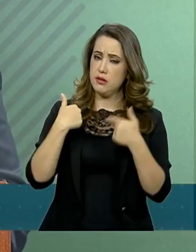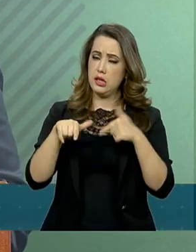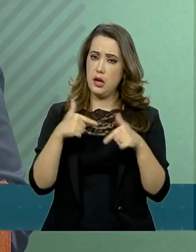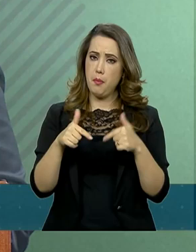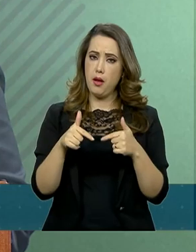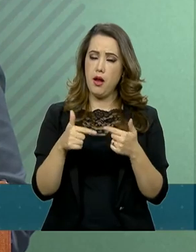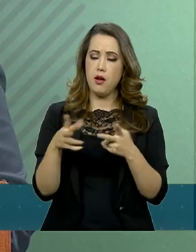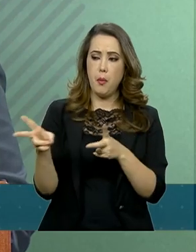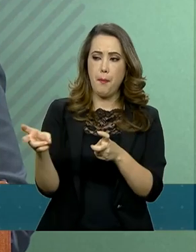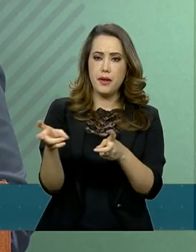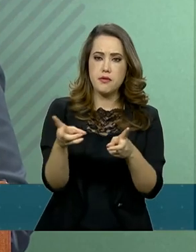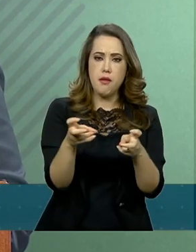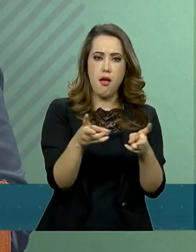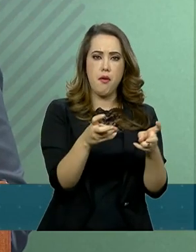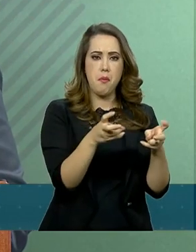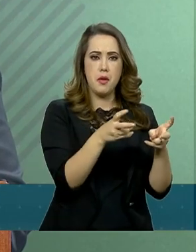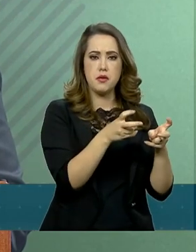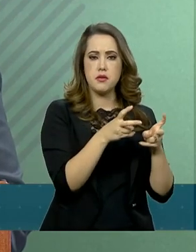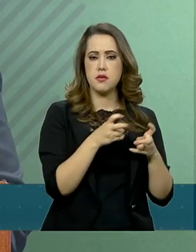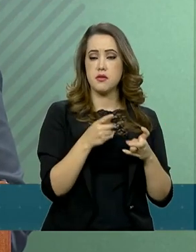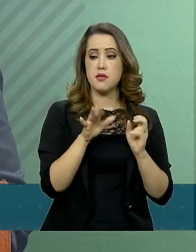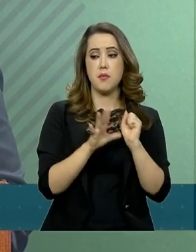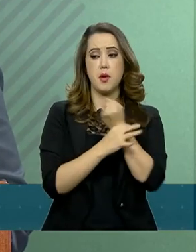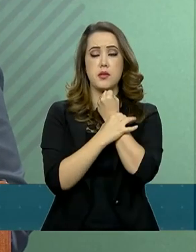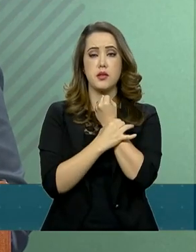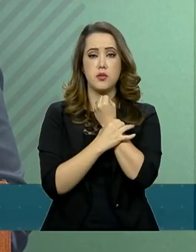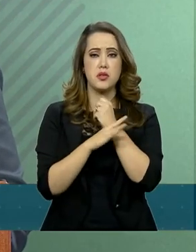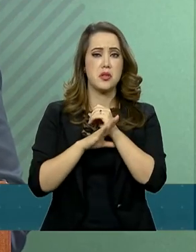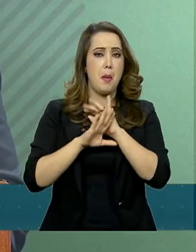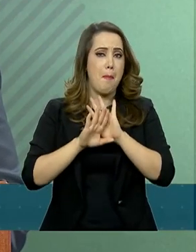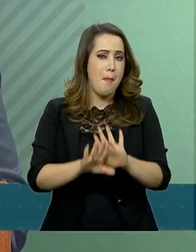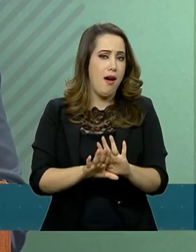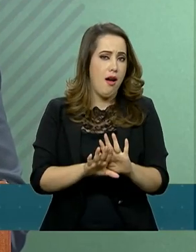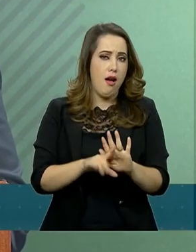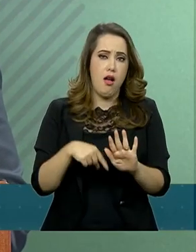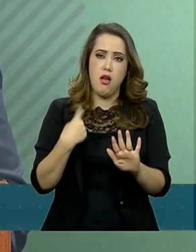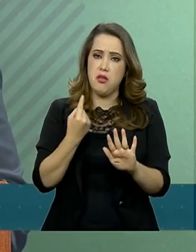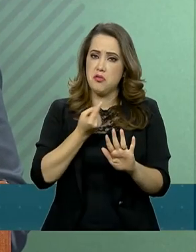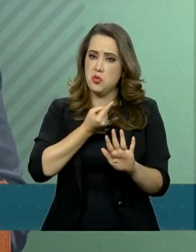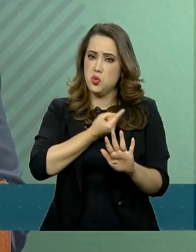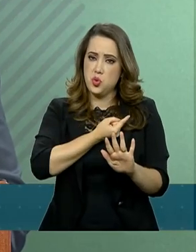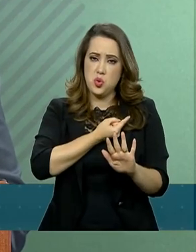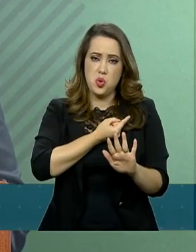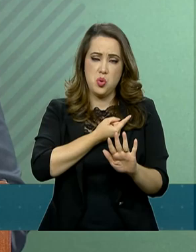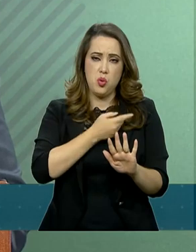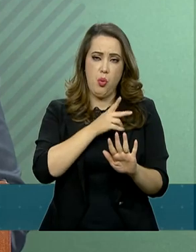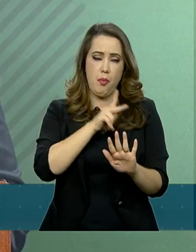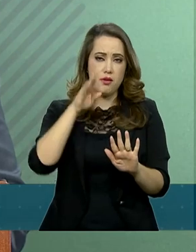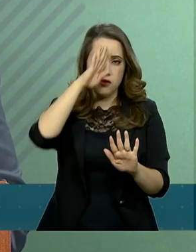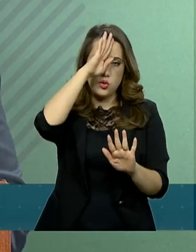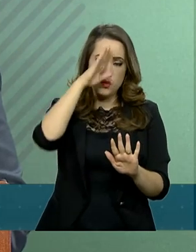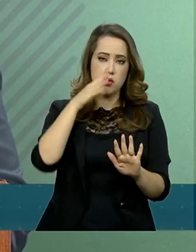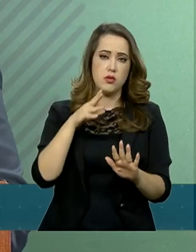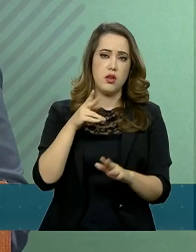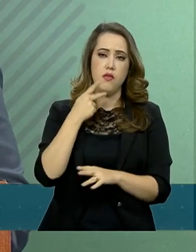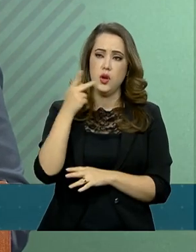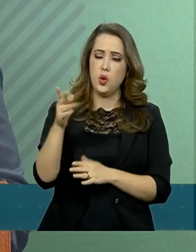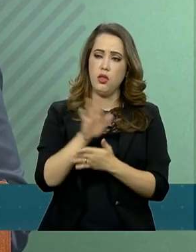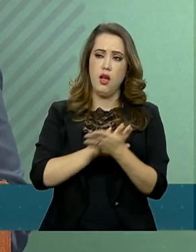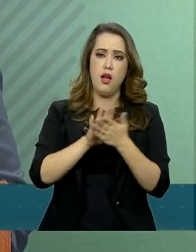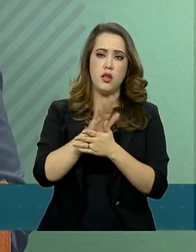perfis e análise de segurança mas não foi dado a conhecer ao senhor presidente qualquer dificuldade